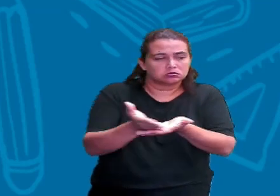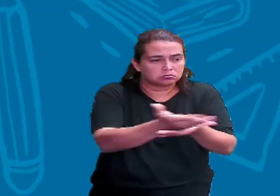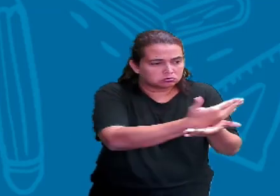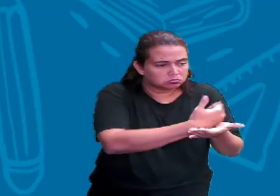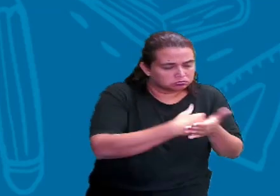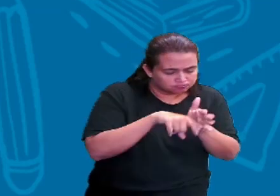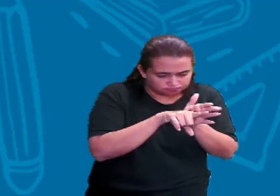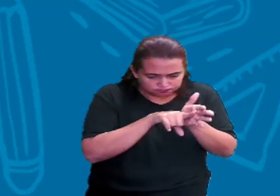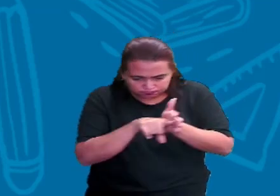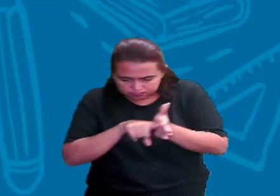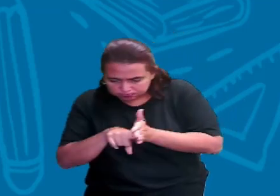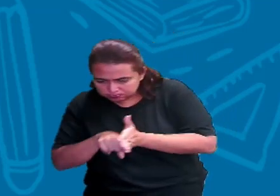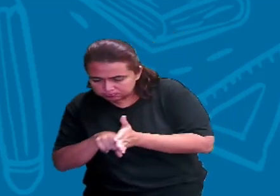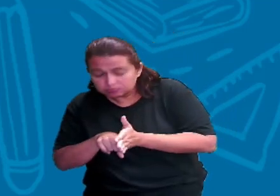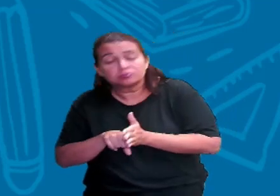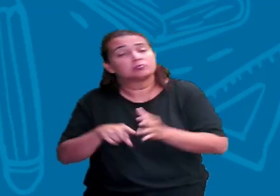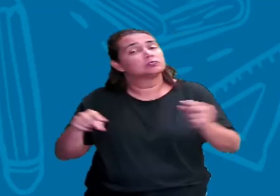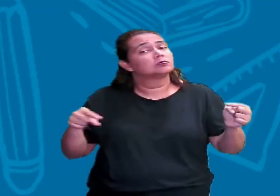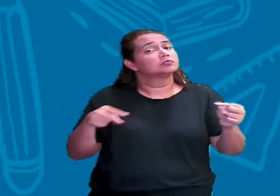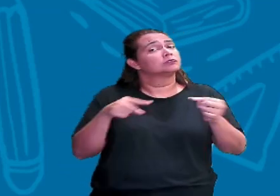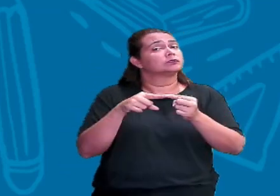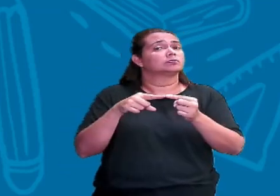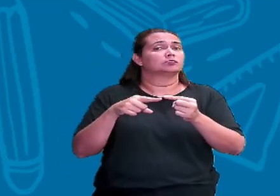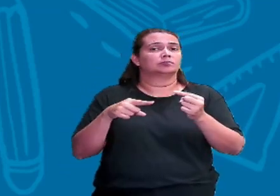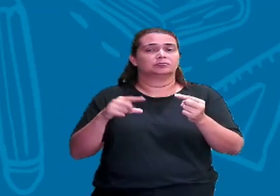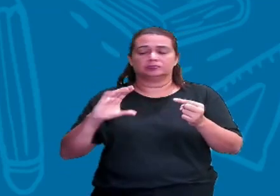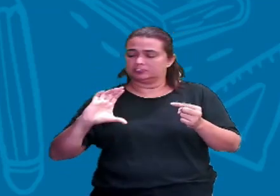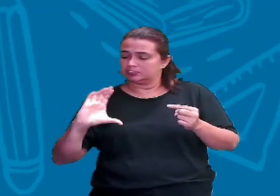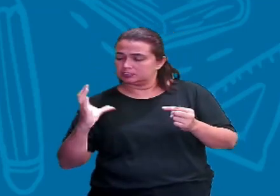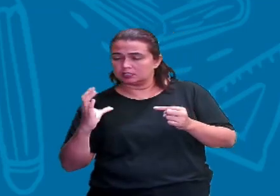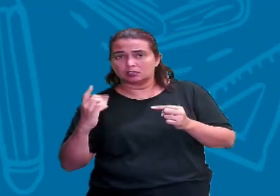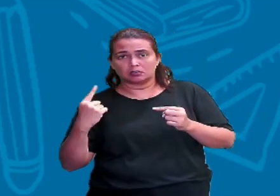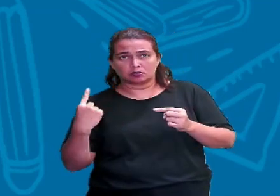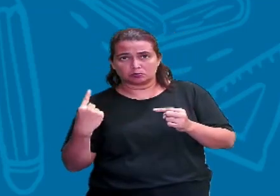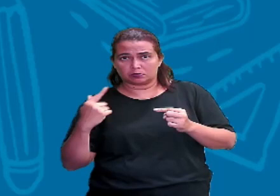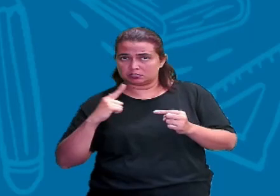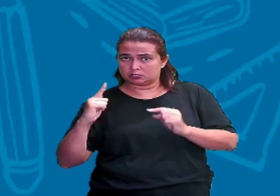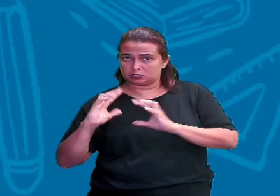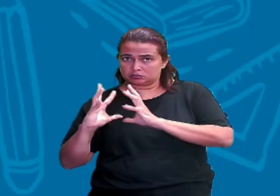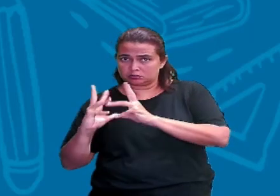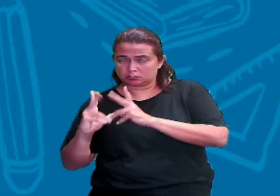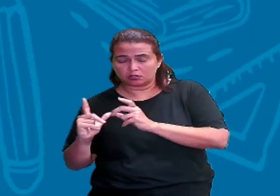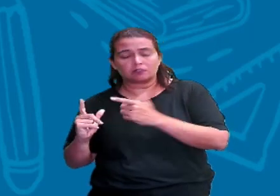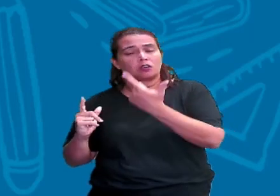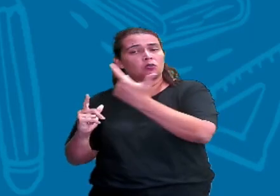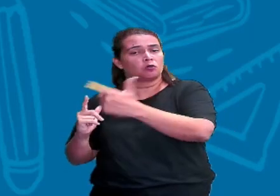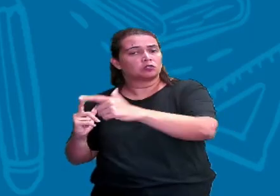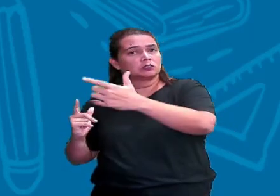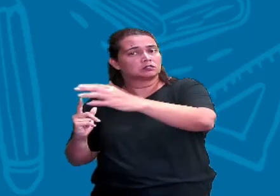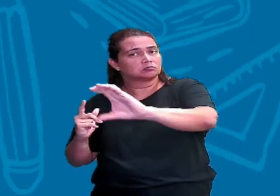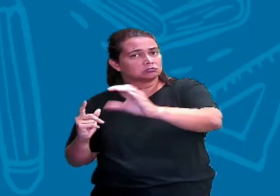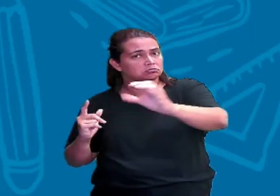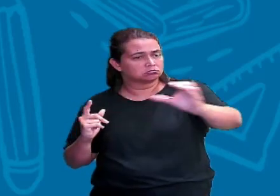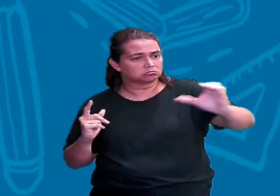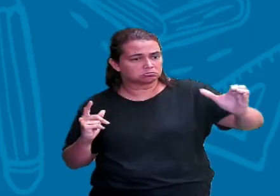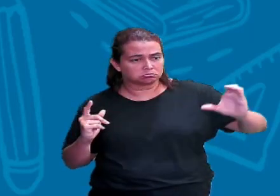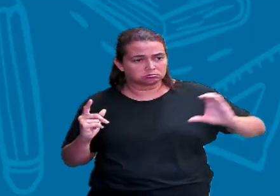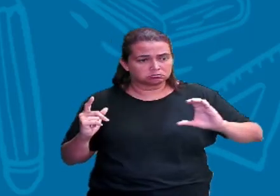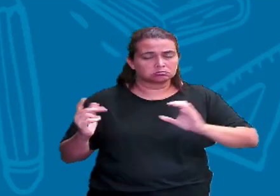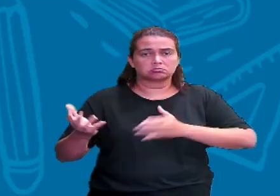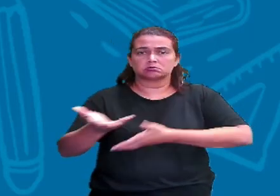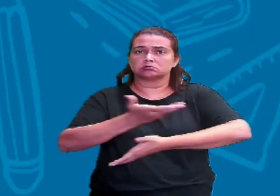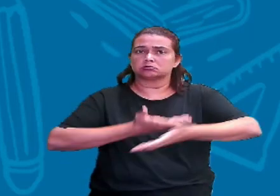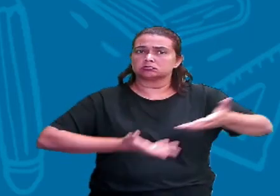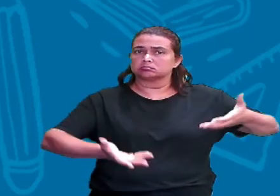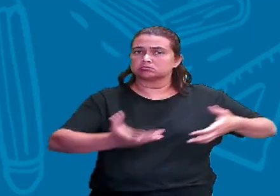de outras ciências afins que vão auxiliar nesse processo de entender, compreender a relação entre o homem